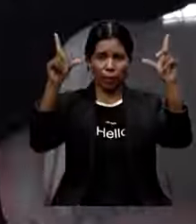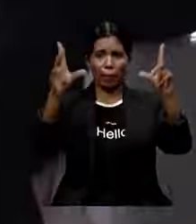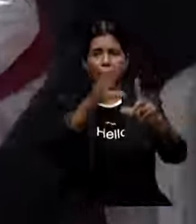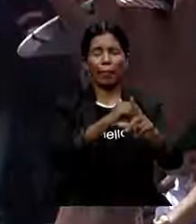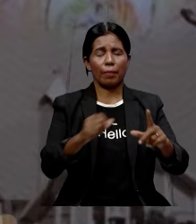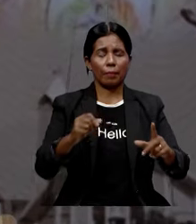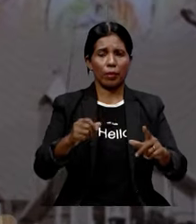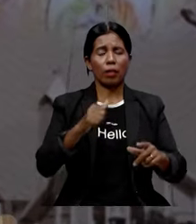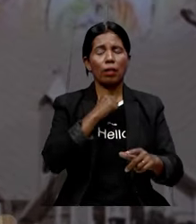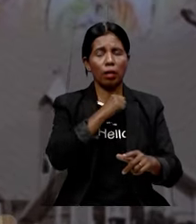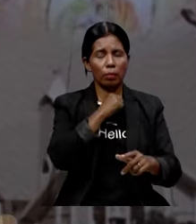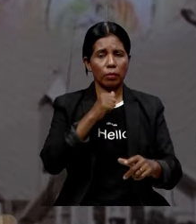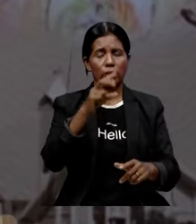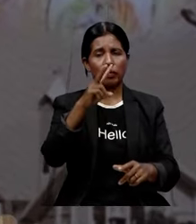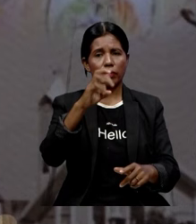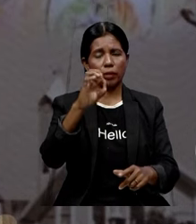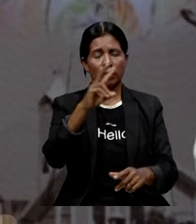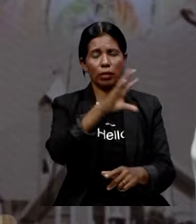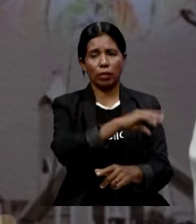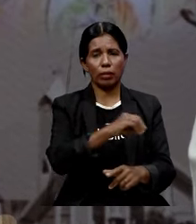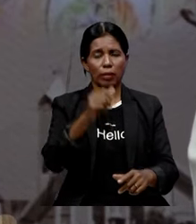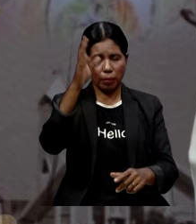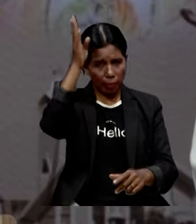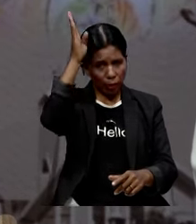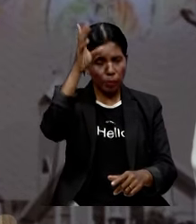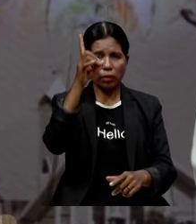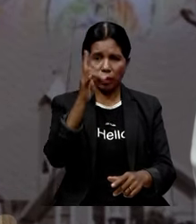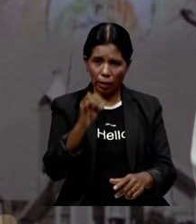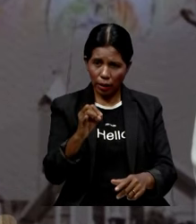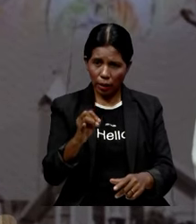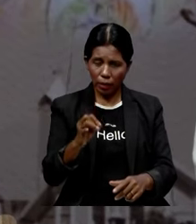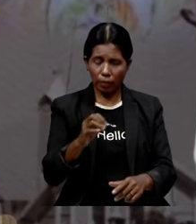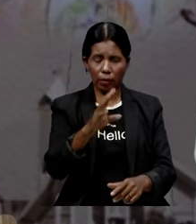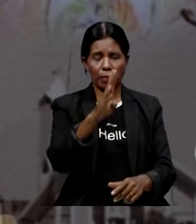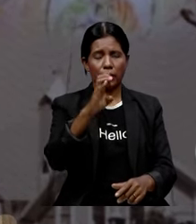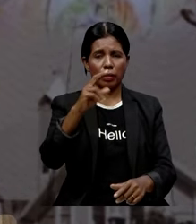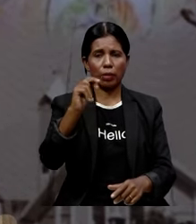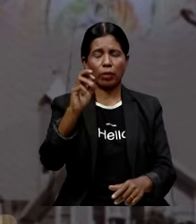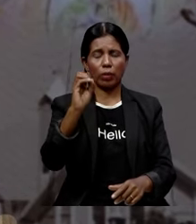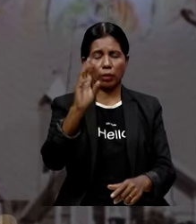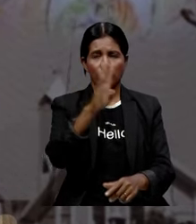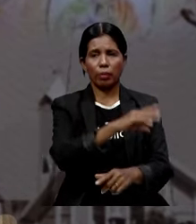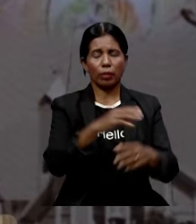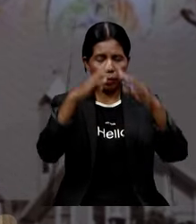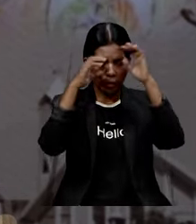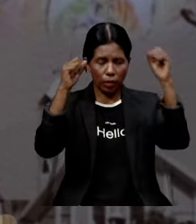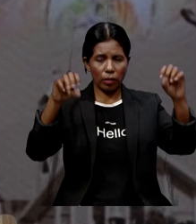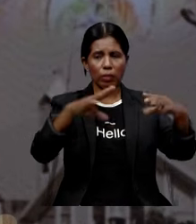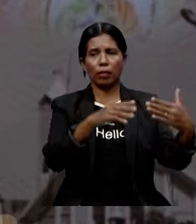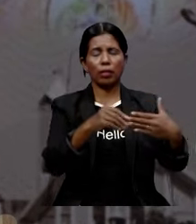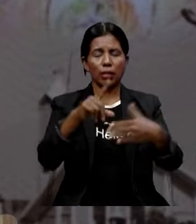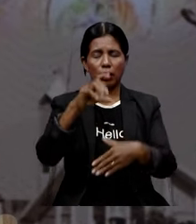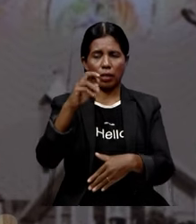cal Don Virgo aror donto Presidente confer Senor